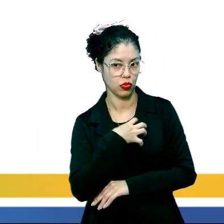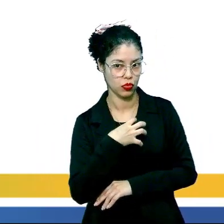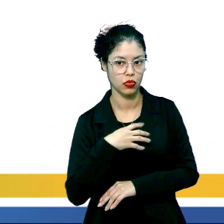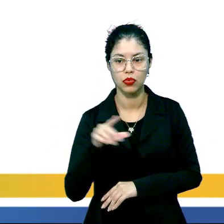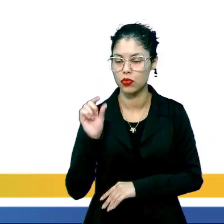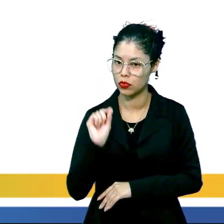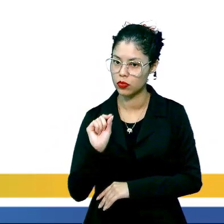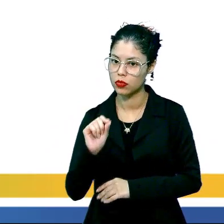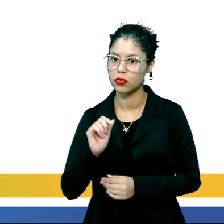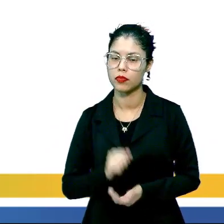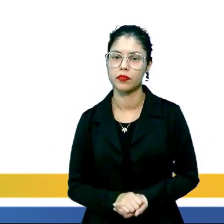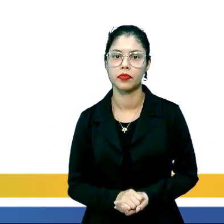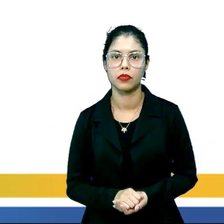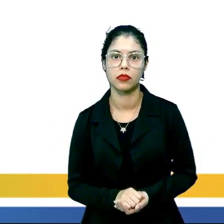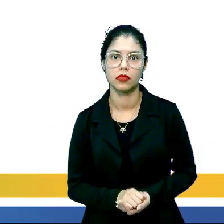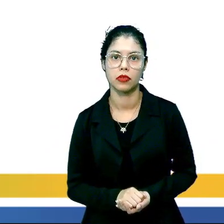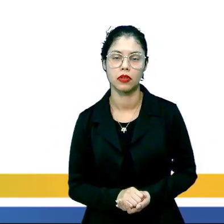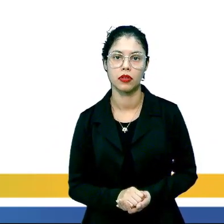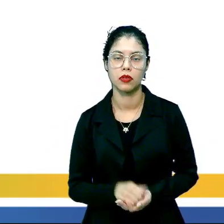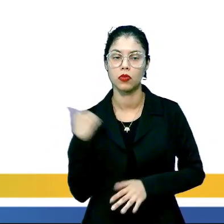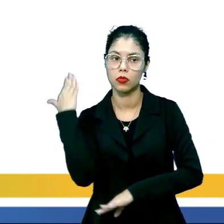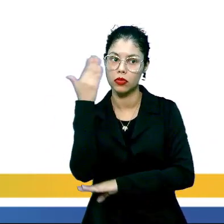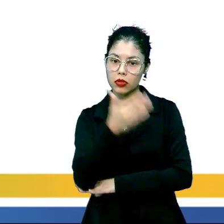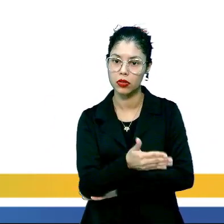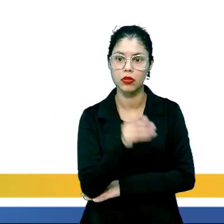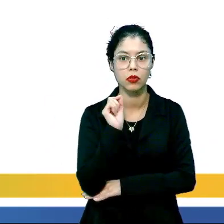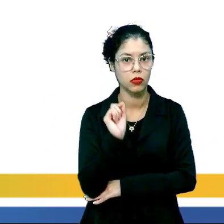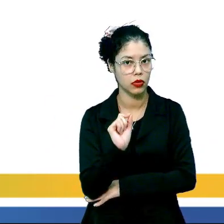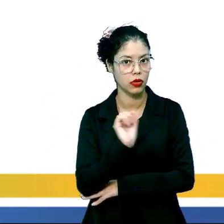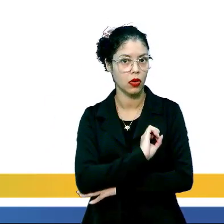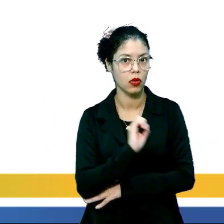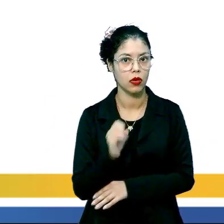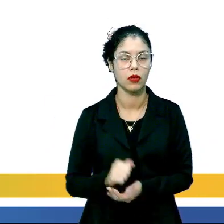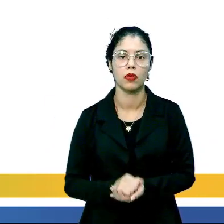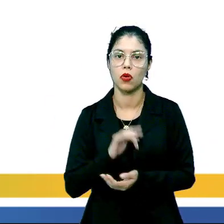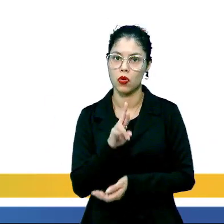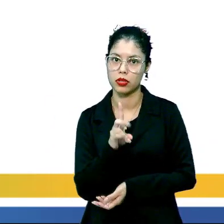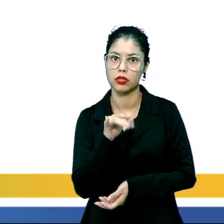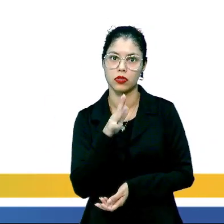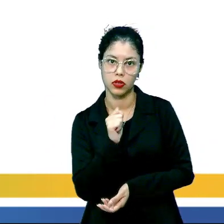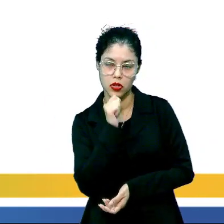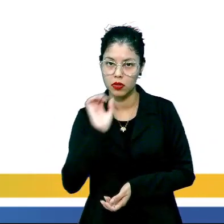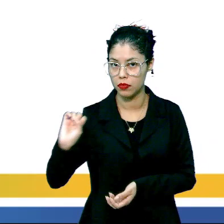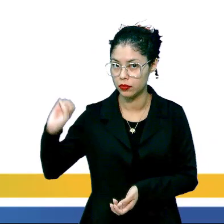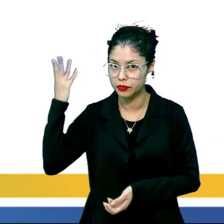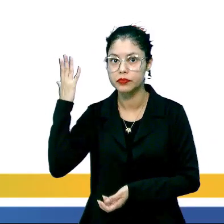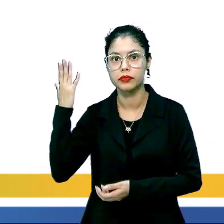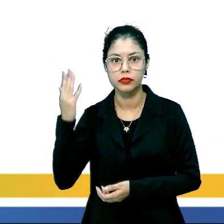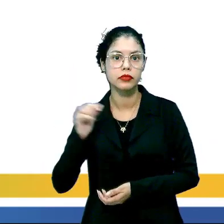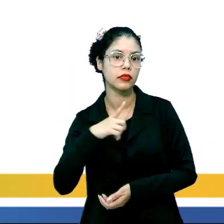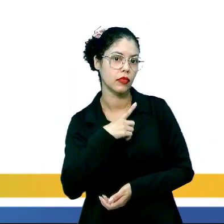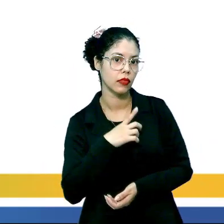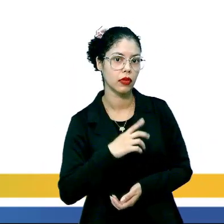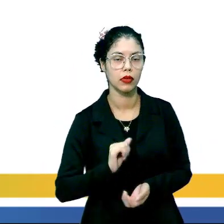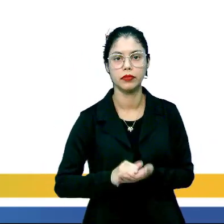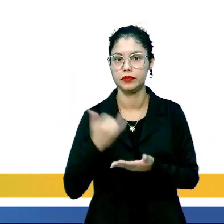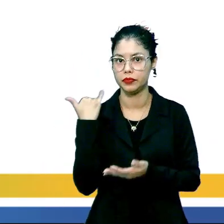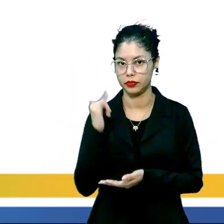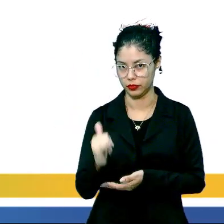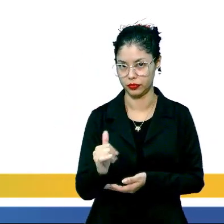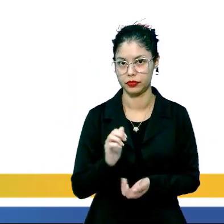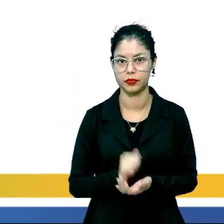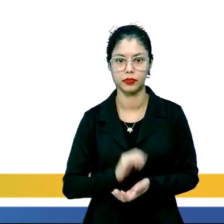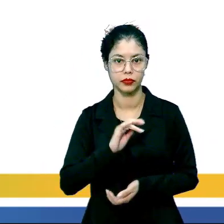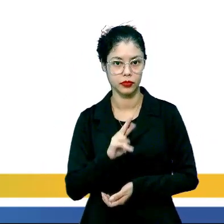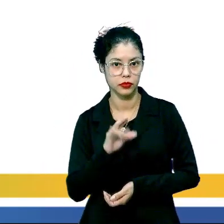sentido, no sentido, uma direção horizontal. Quando isso acontecer, nós vamos ter energia